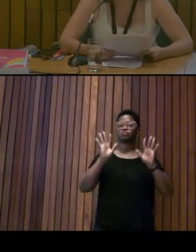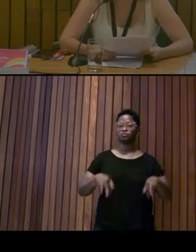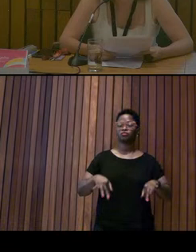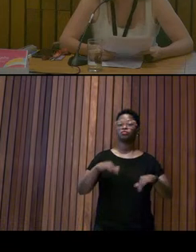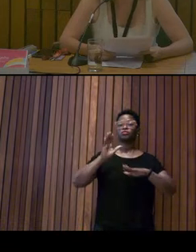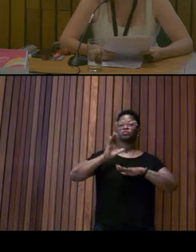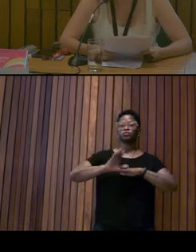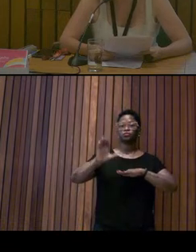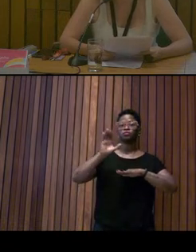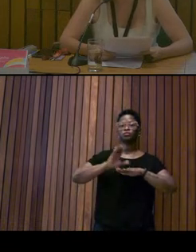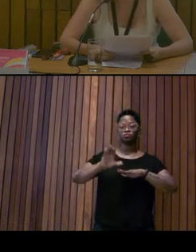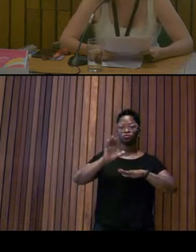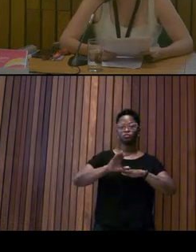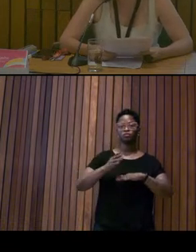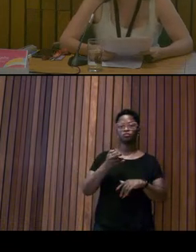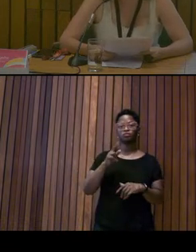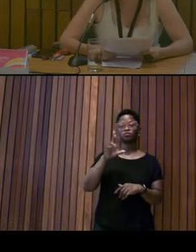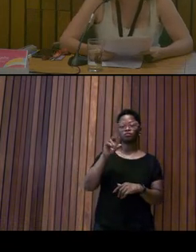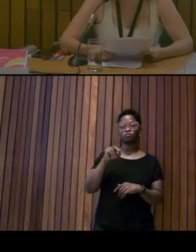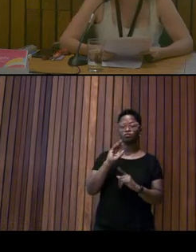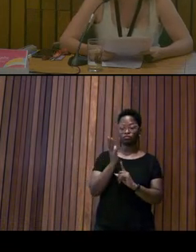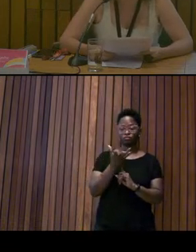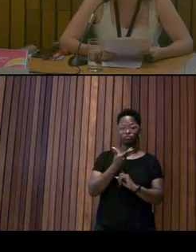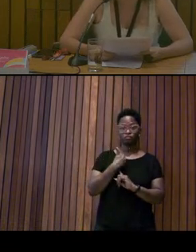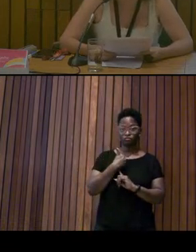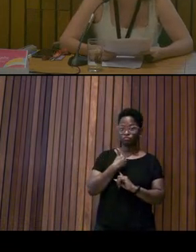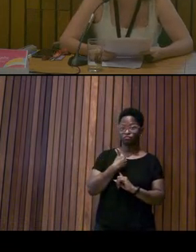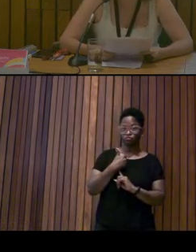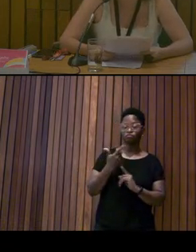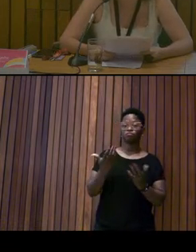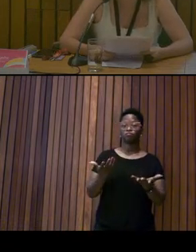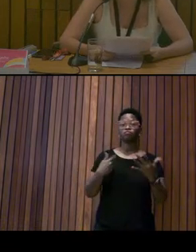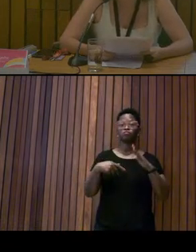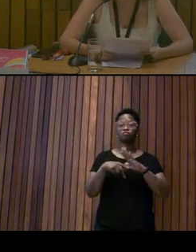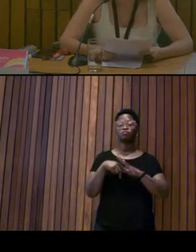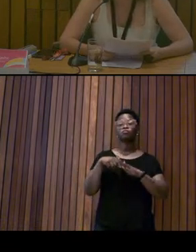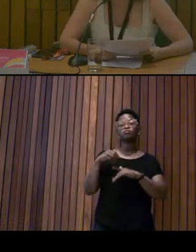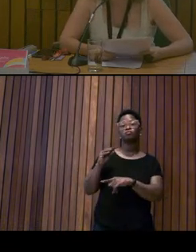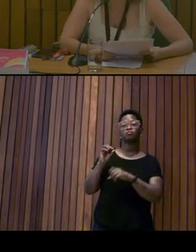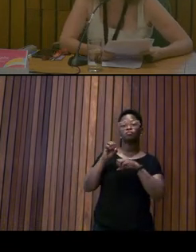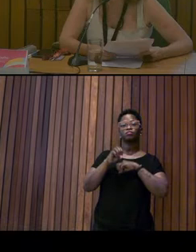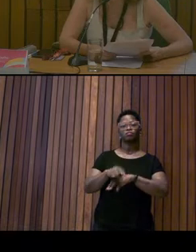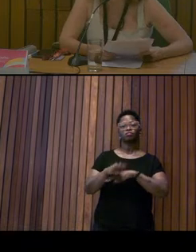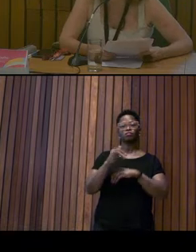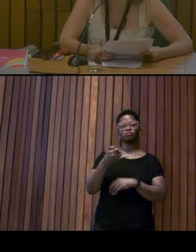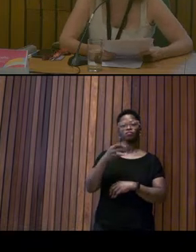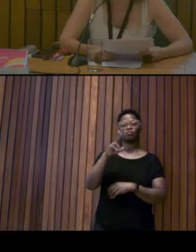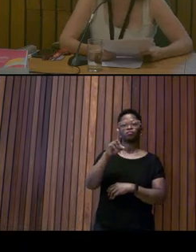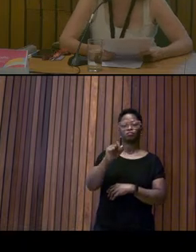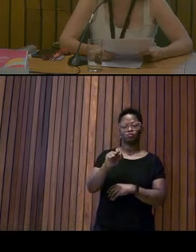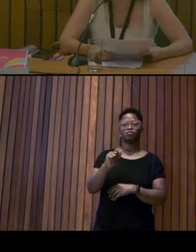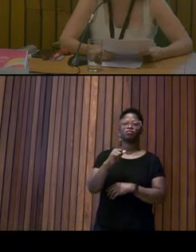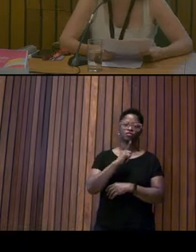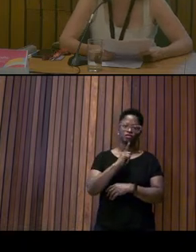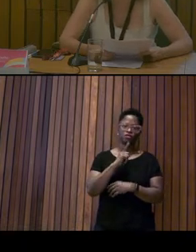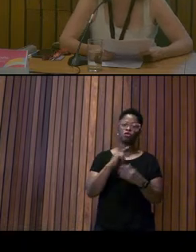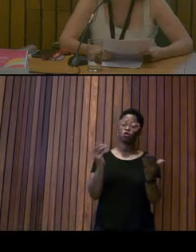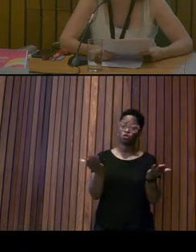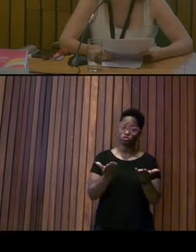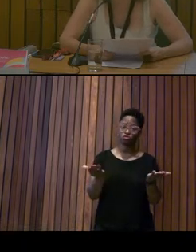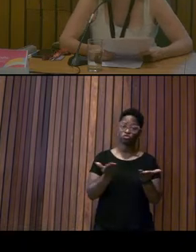do curso de afresco, né, a arte e a técnica do afresco, ministrado pelo Bandeira. Inclusive, queria dizer que o Bandeira de Melo, ele